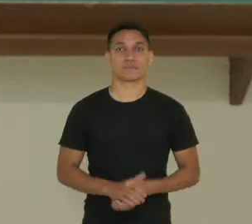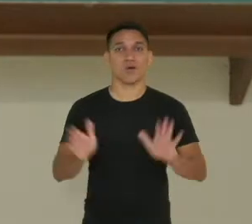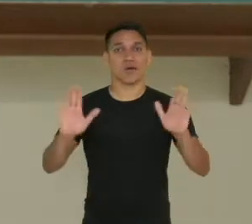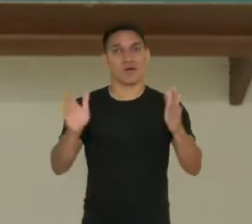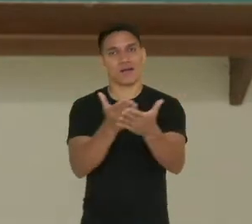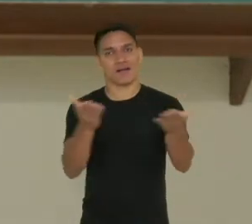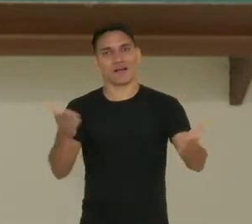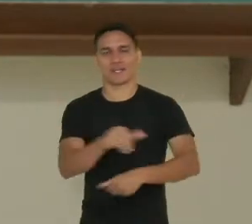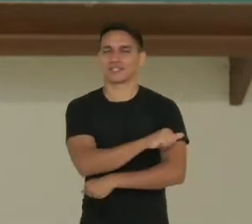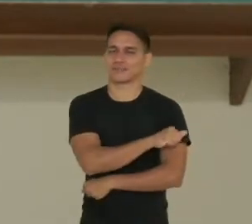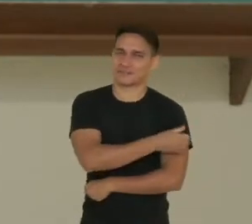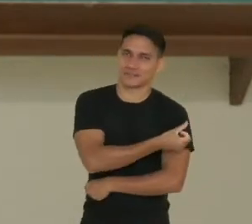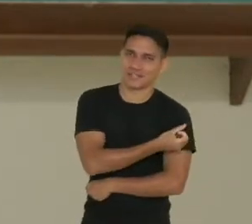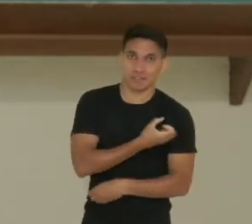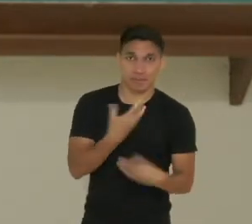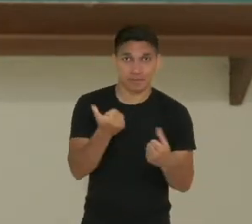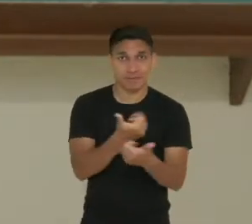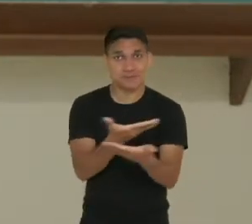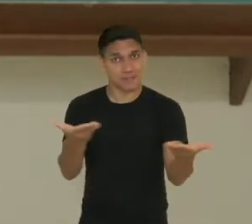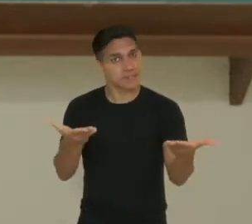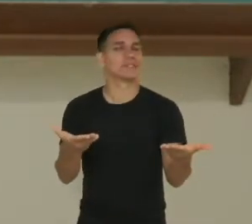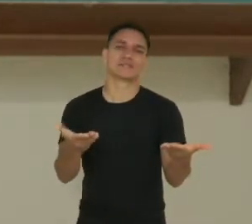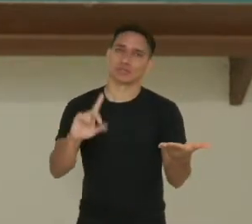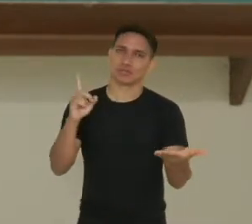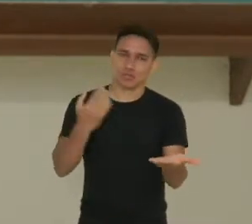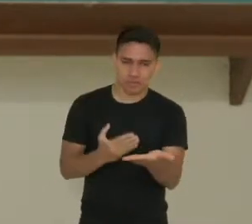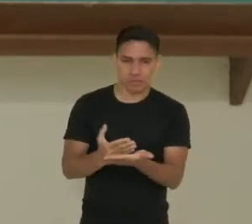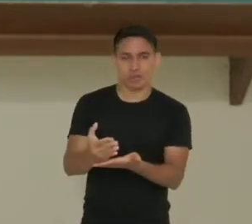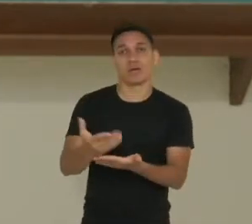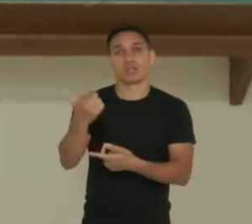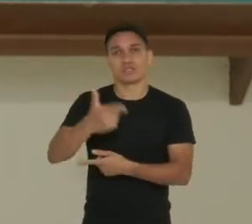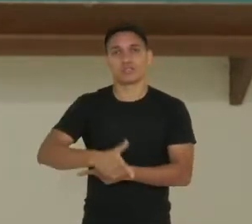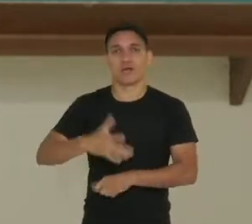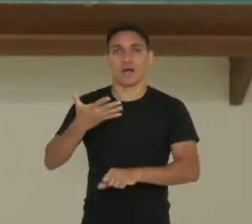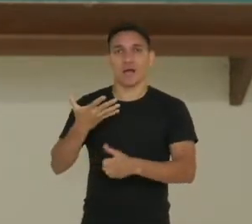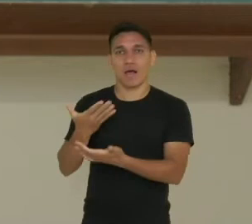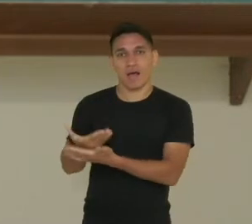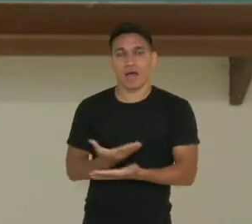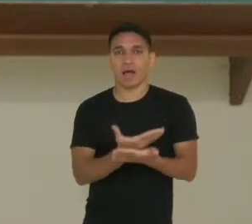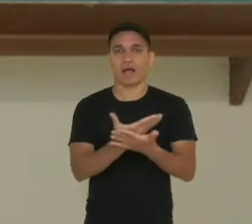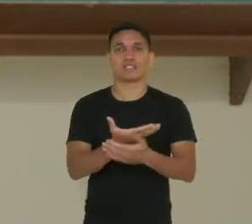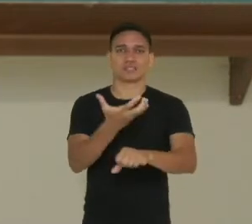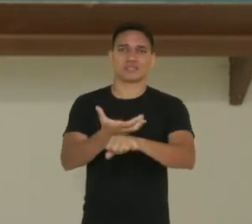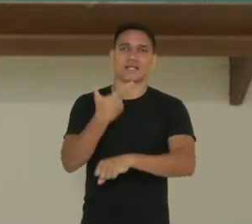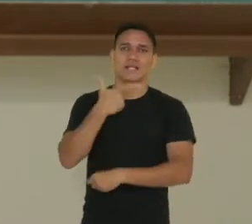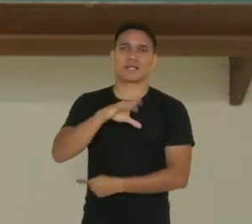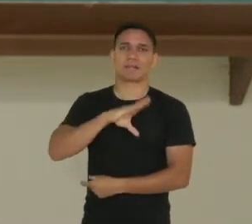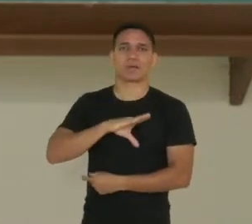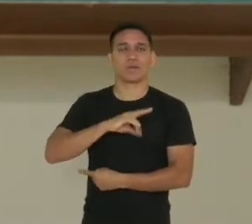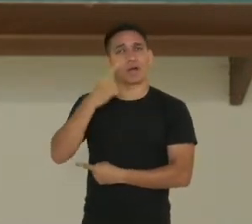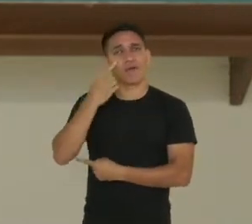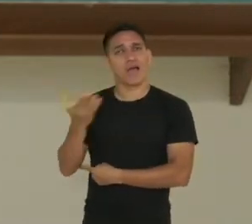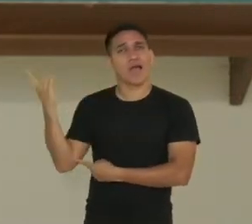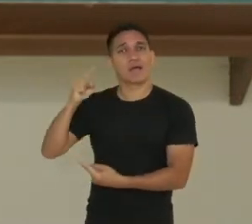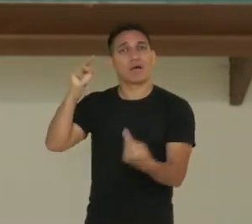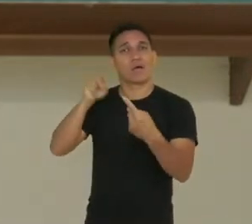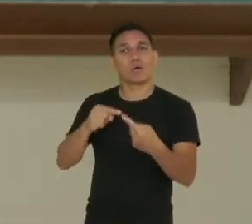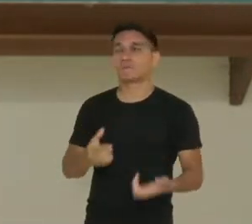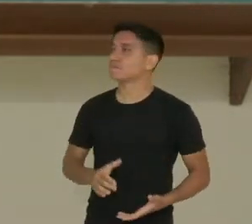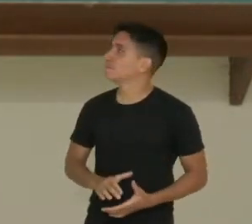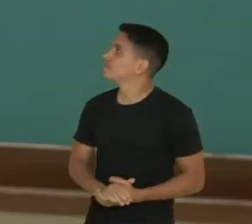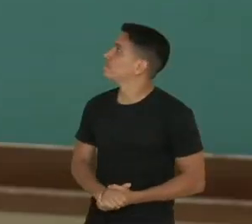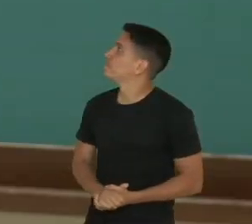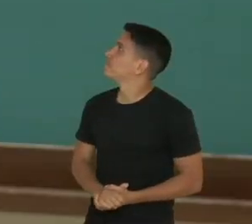Olá, alunos do sexto ano, tudo bem com vocês? Estamos iniciando mais uma aula de língua portuguesa. Vamos ver os nossos